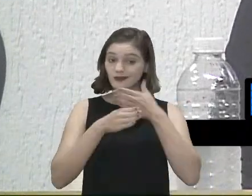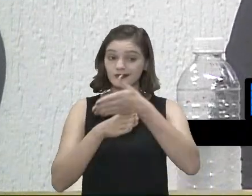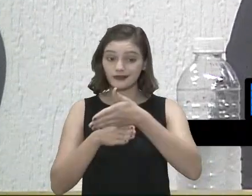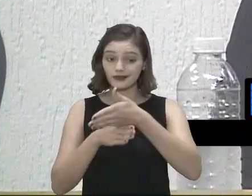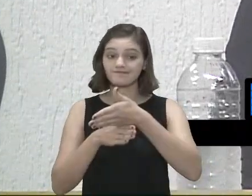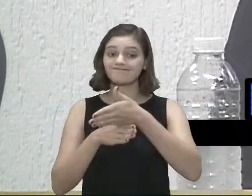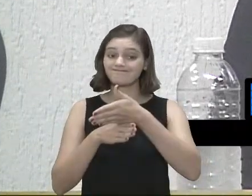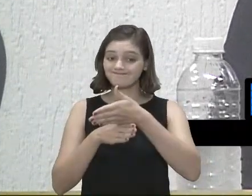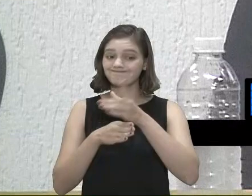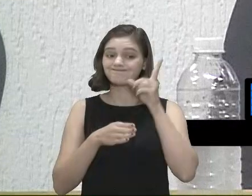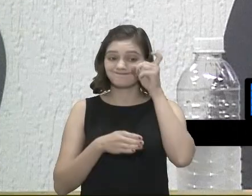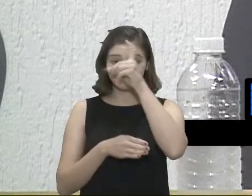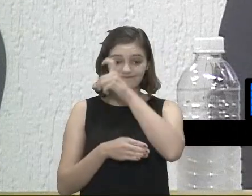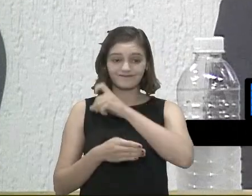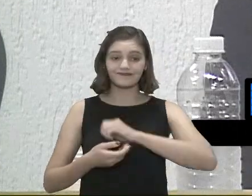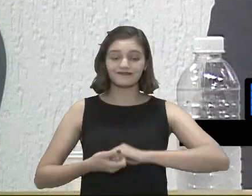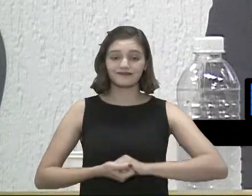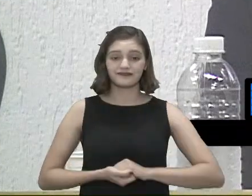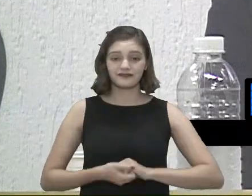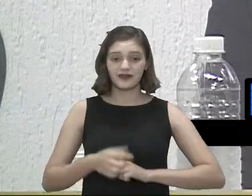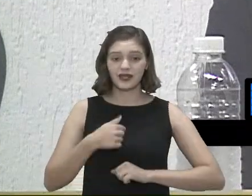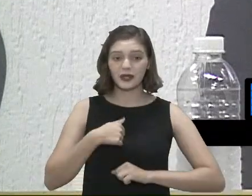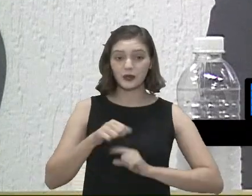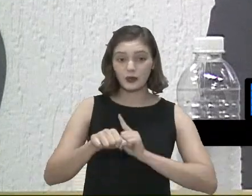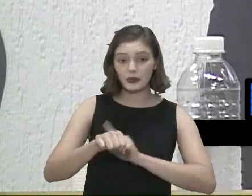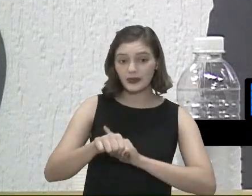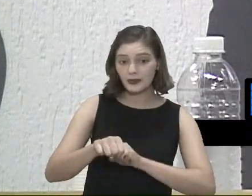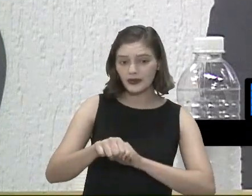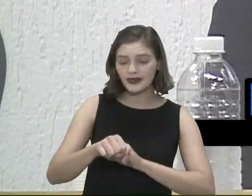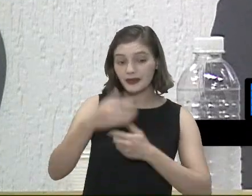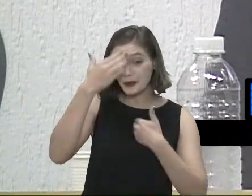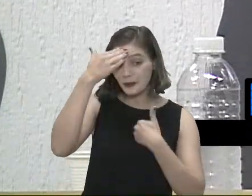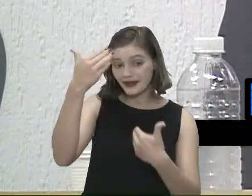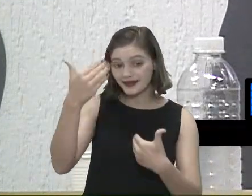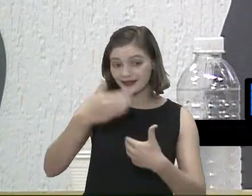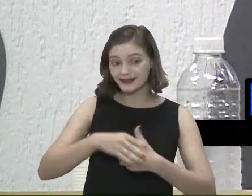isso. Eu tomei um pouquinho do tempo, mas obrigado.